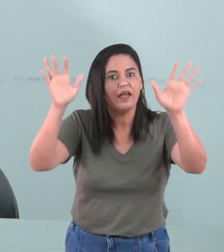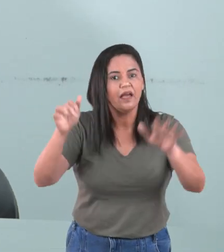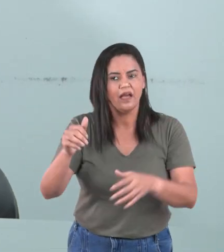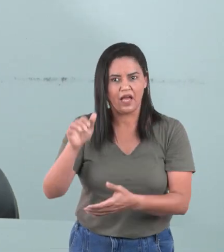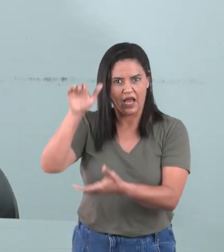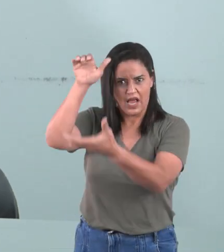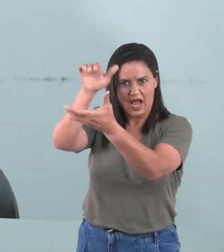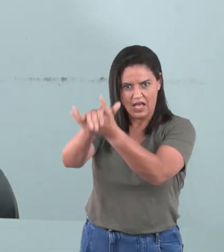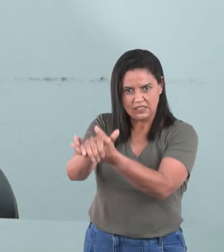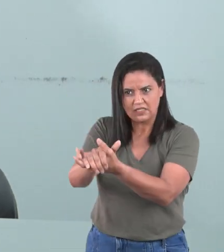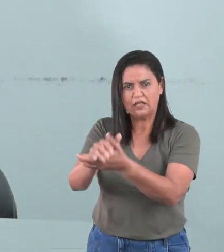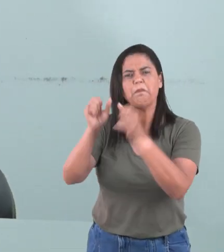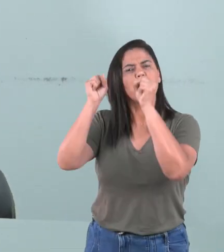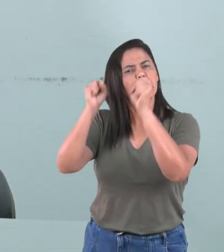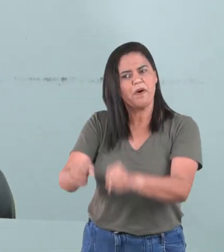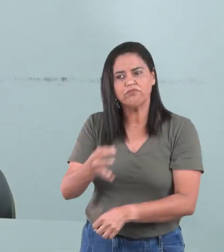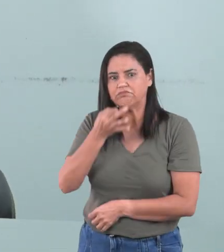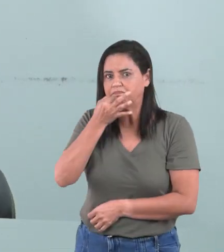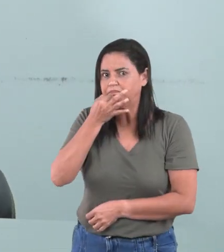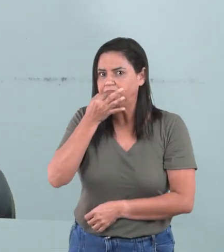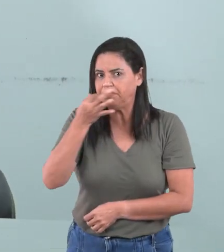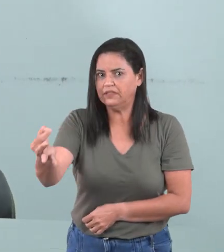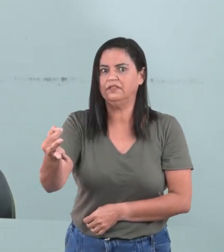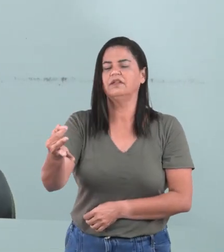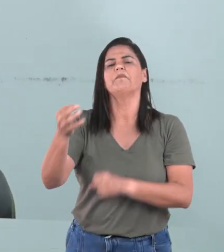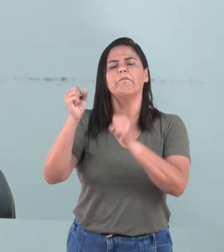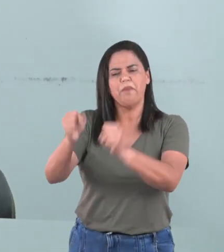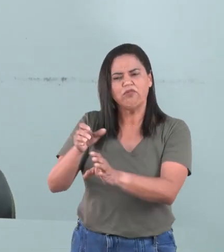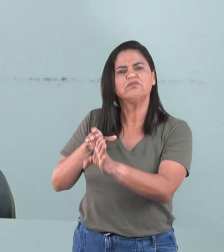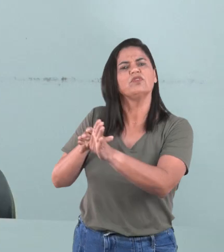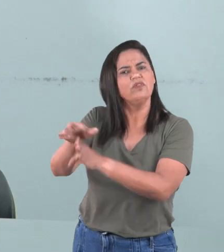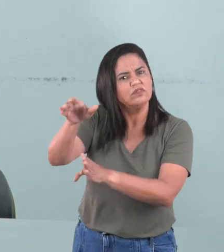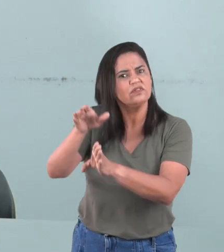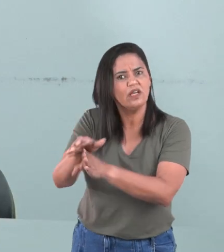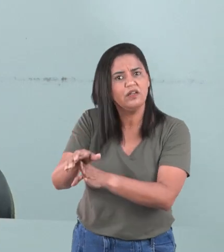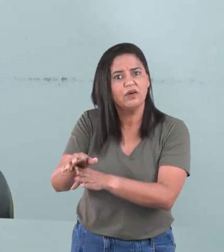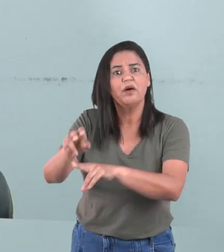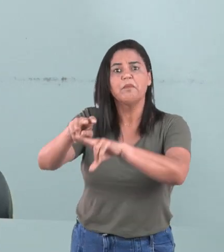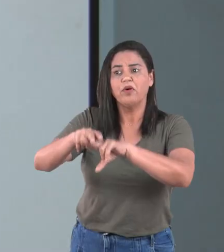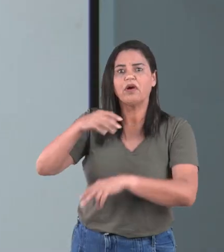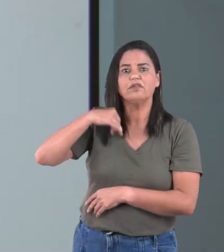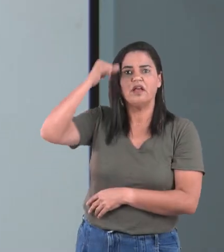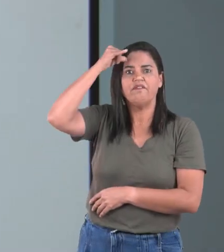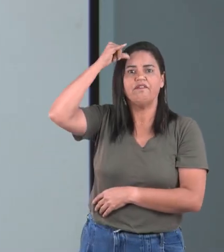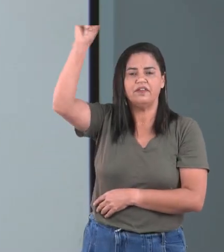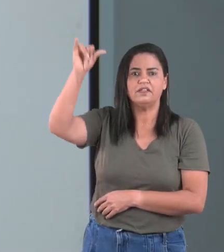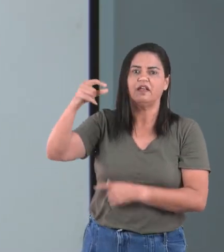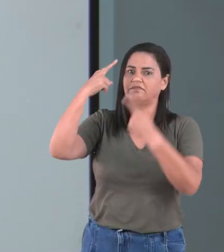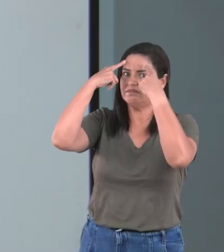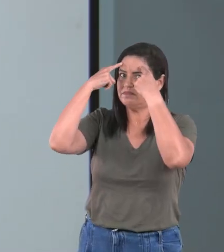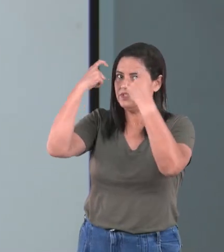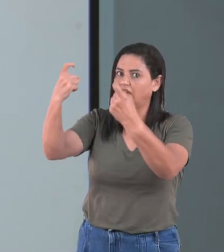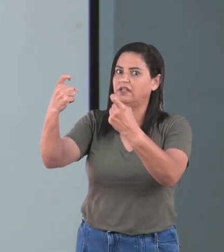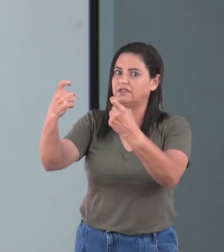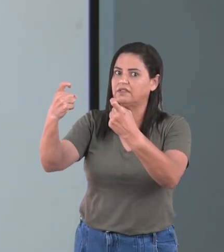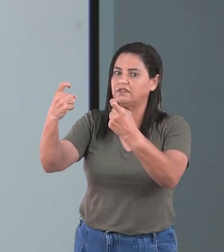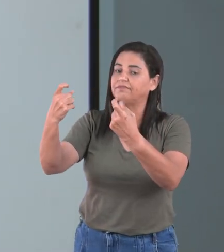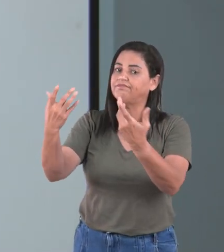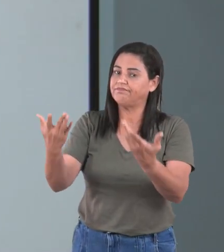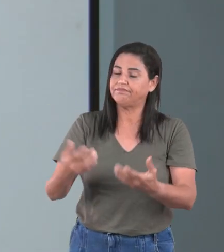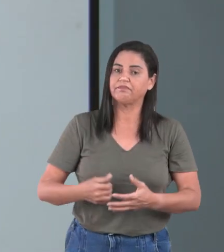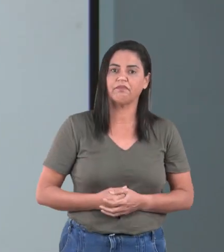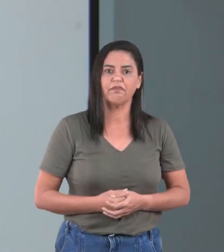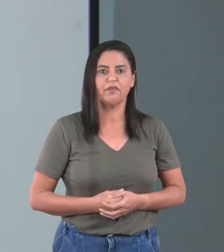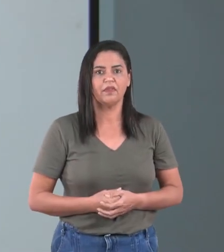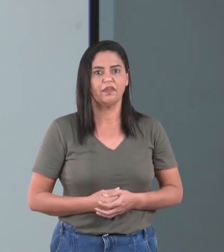entender que em briga de marido e mulher, a gente deve sim meter a colher, porque se não mete a colher, essas